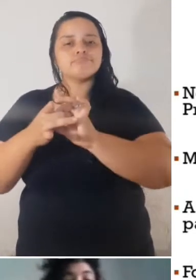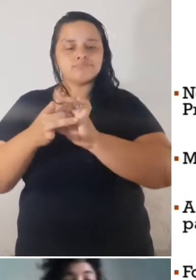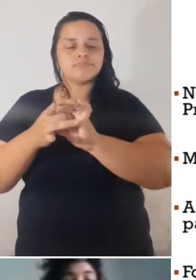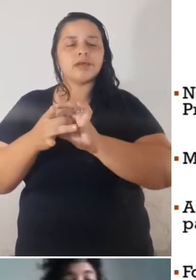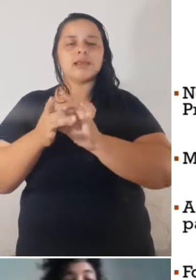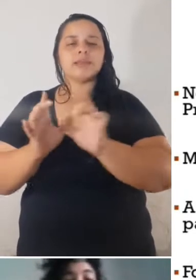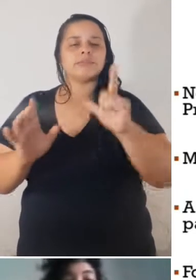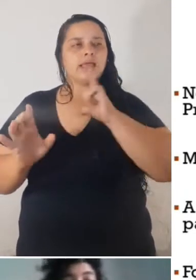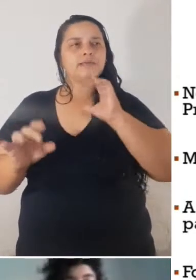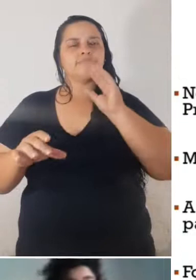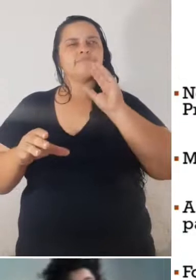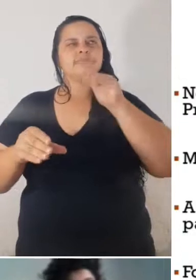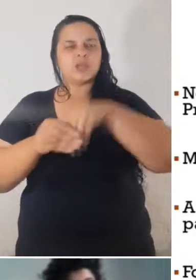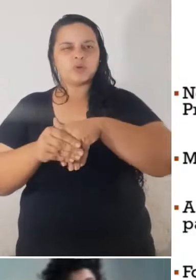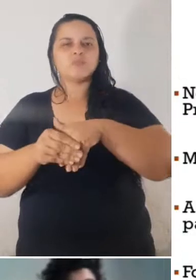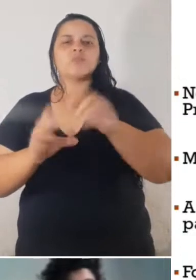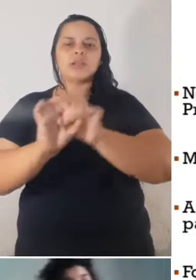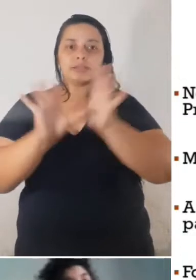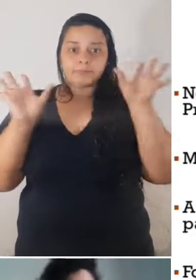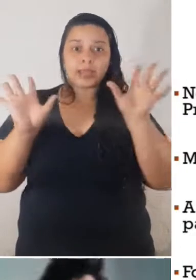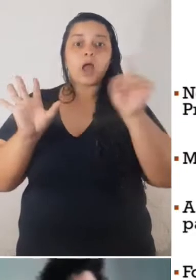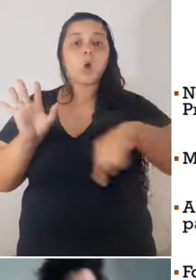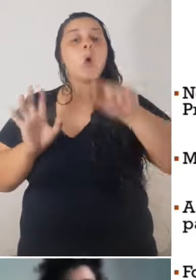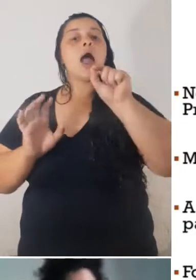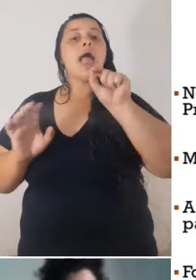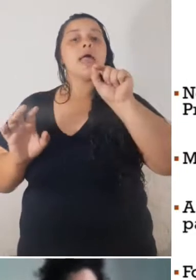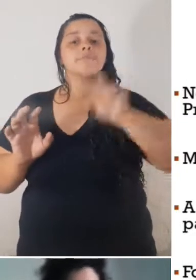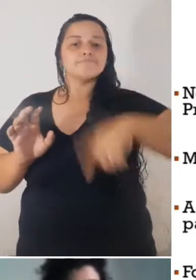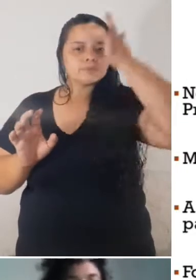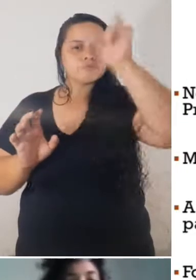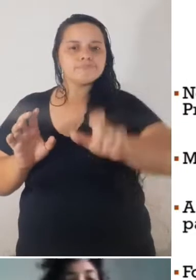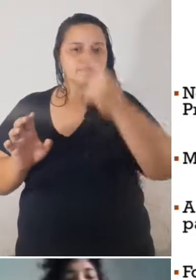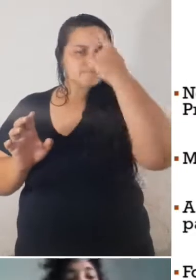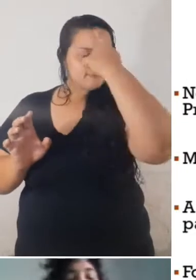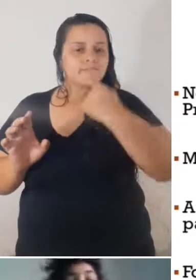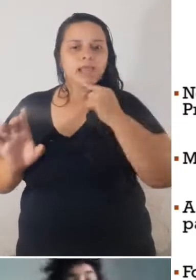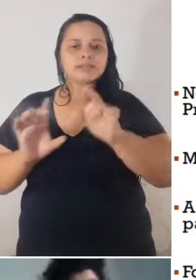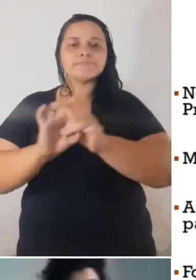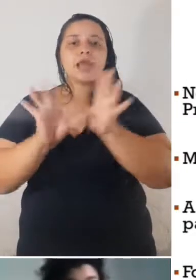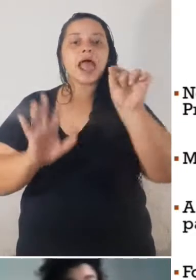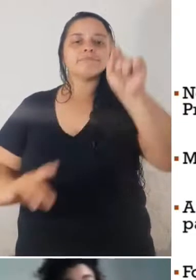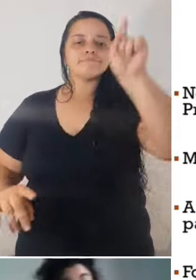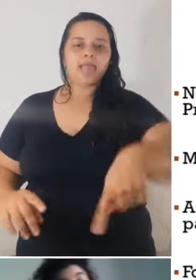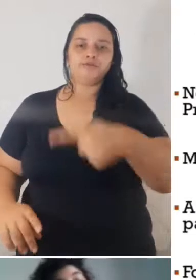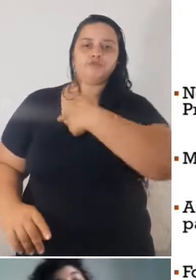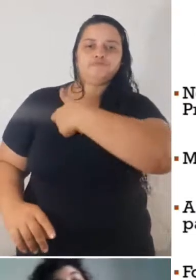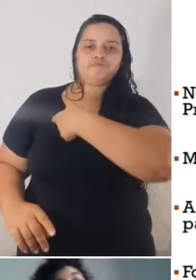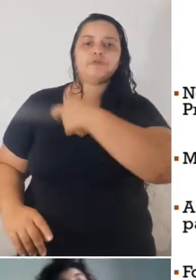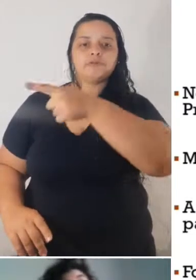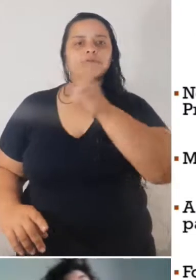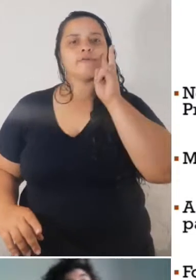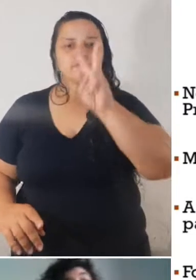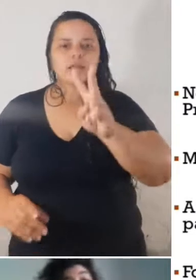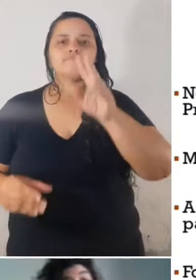a liderança de um forte representante gaúcho, o Getúlio Vargas. É esse o momento que a candidatura